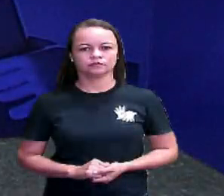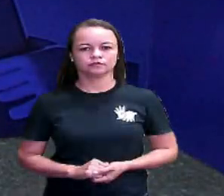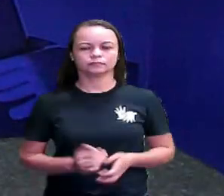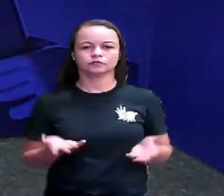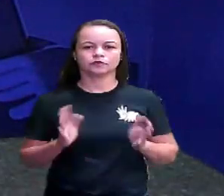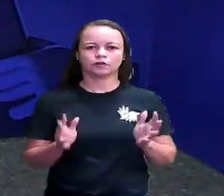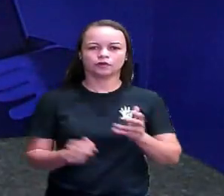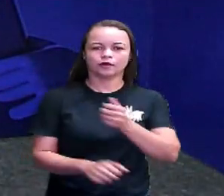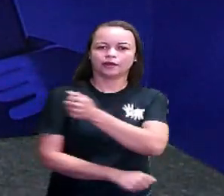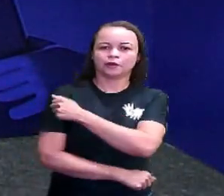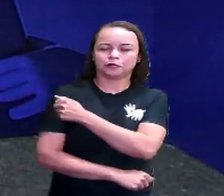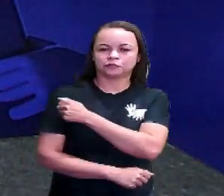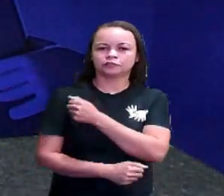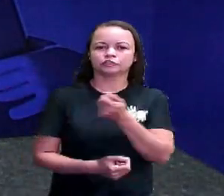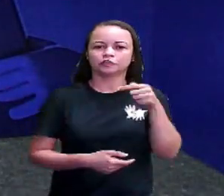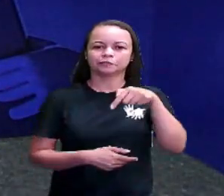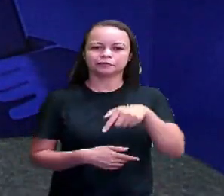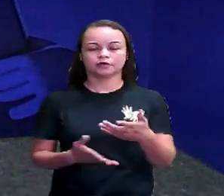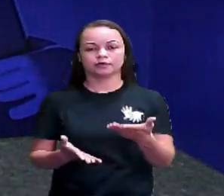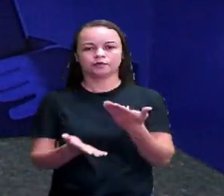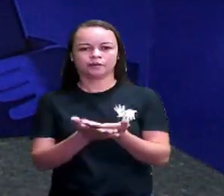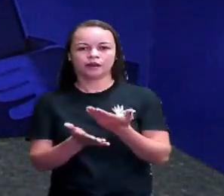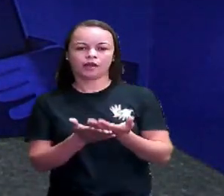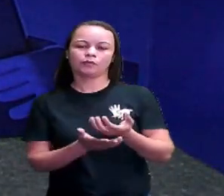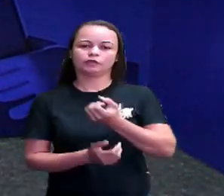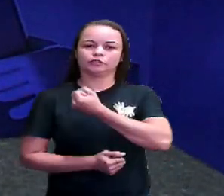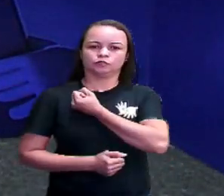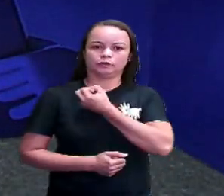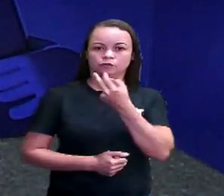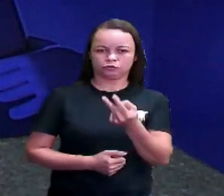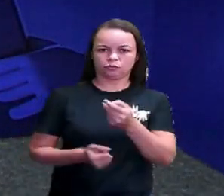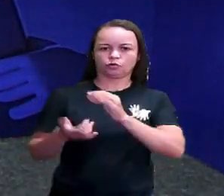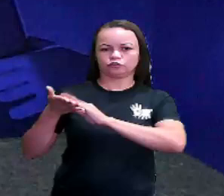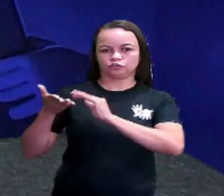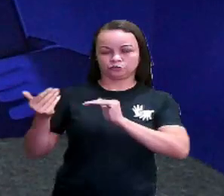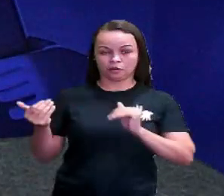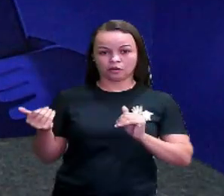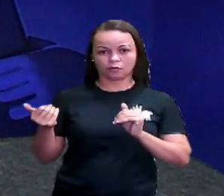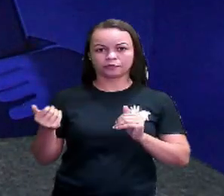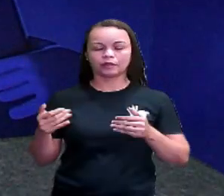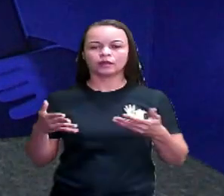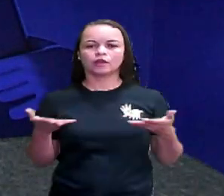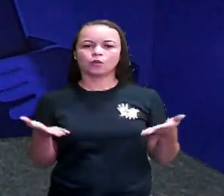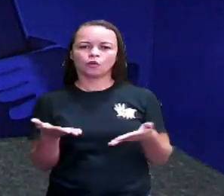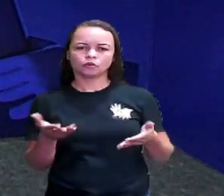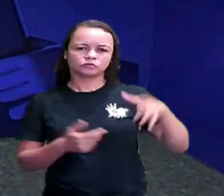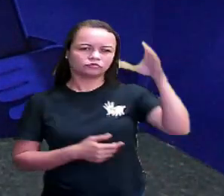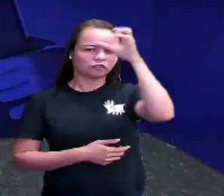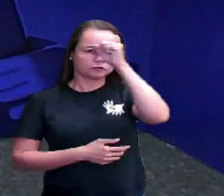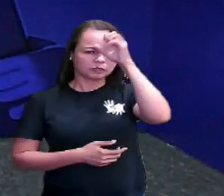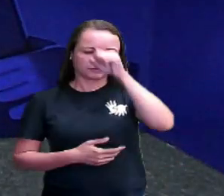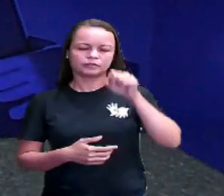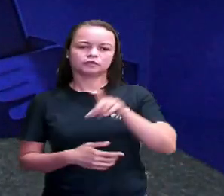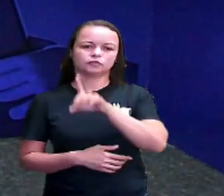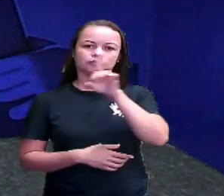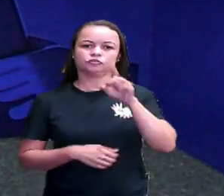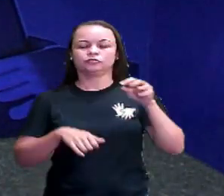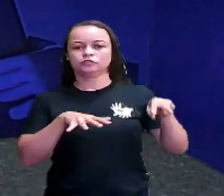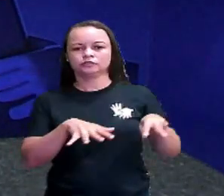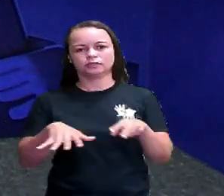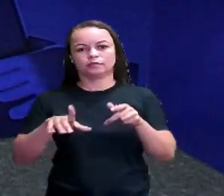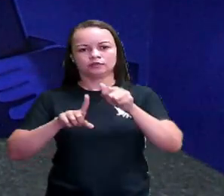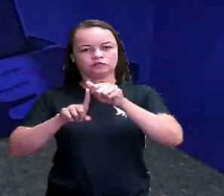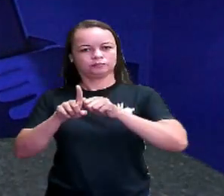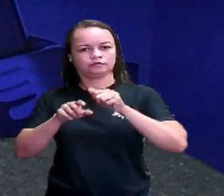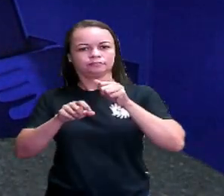Oi, gente, estamos aqui para a nossa aula de número 2 de língua espanhola e hoje nós vamos aprender sobre os dias da semana e os